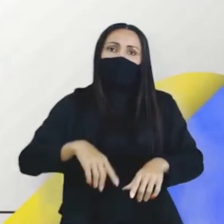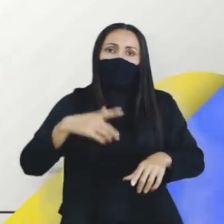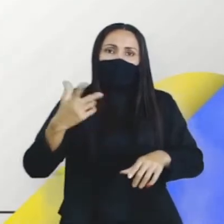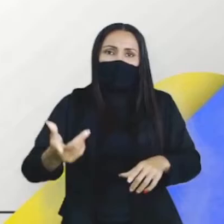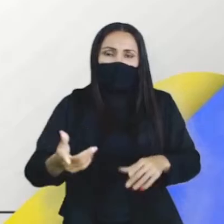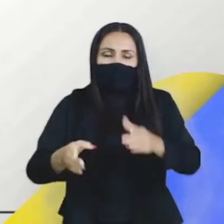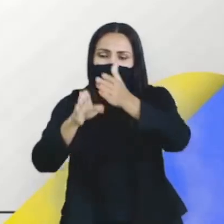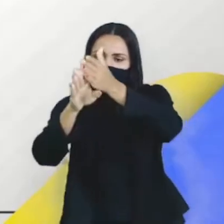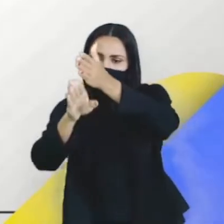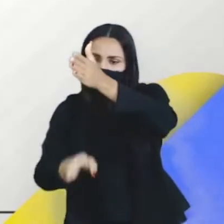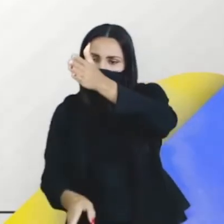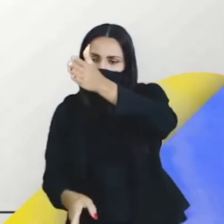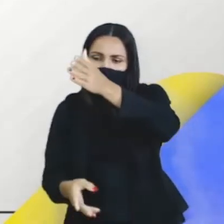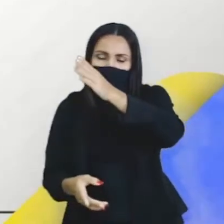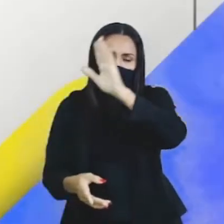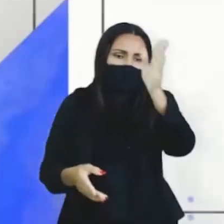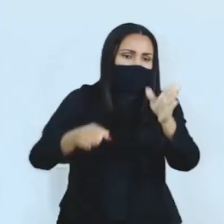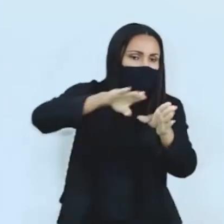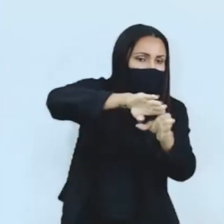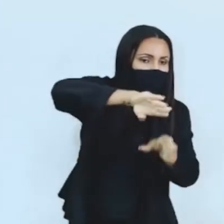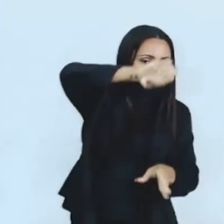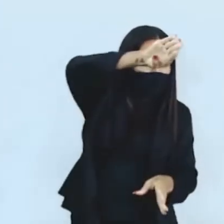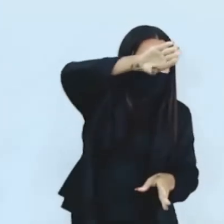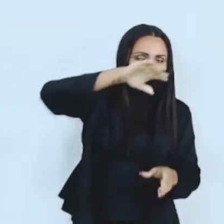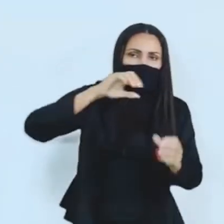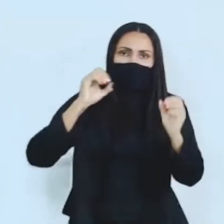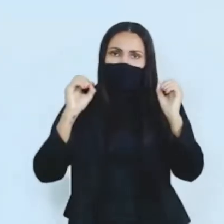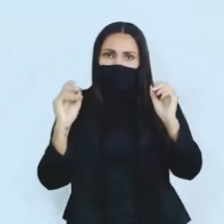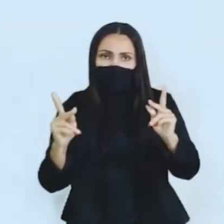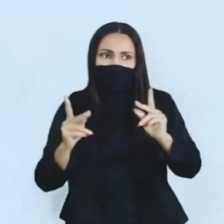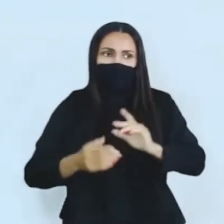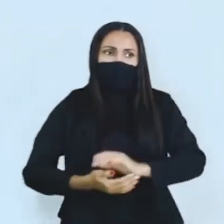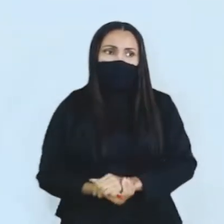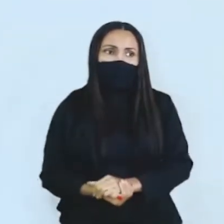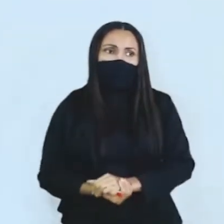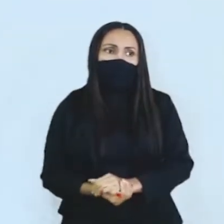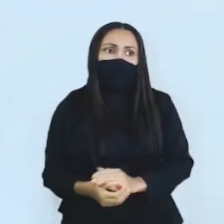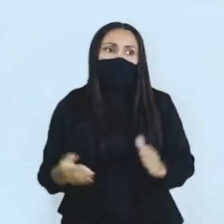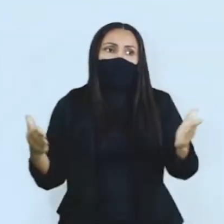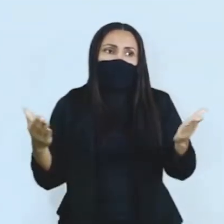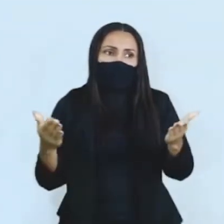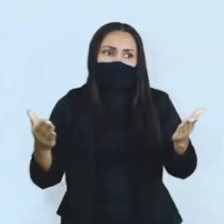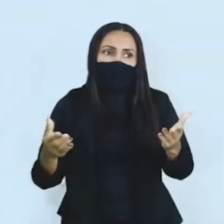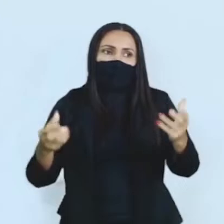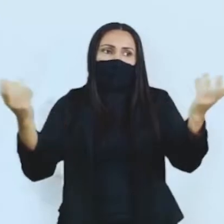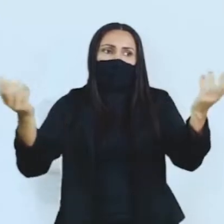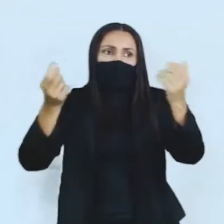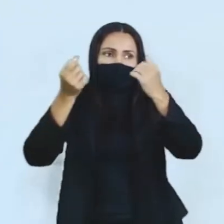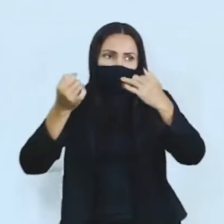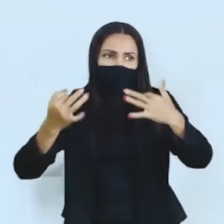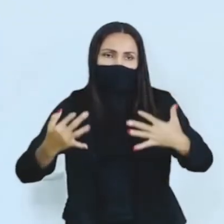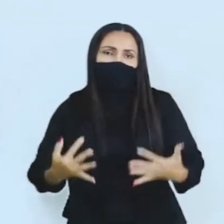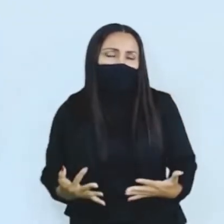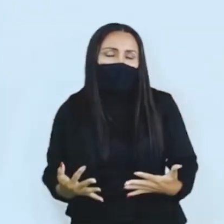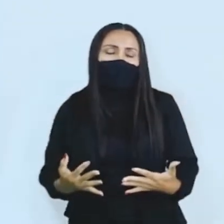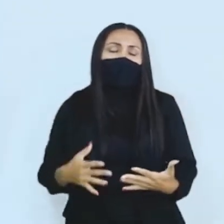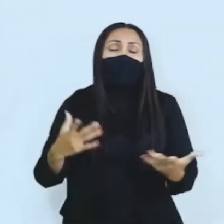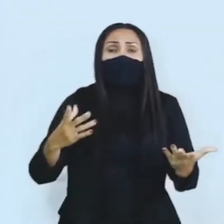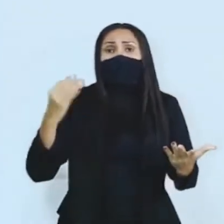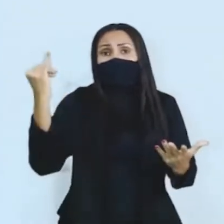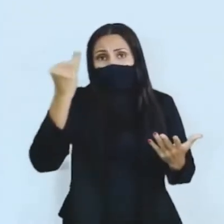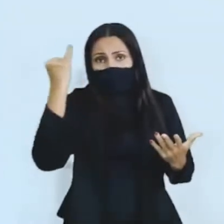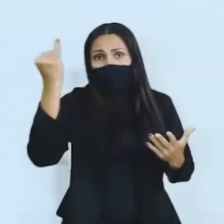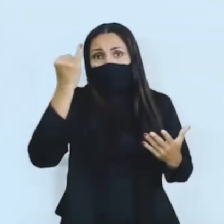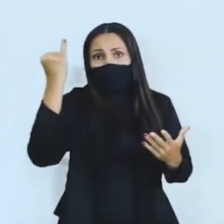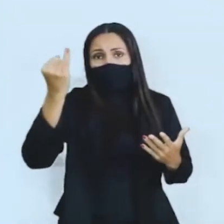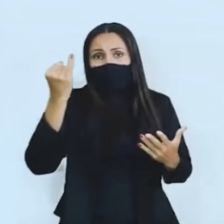direita e a lateral esquerda, certo? Então agora nós vamos ressaltar um fator muito importante quando a gente